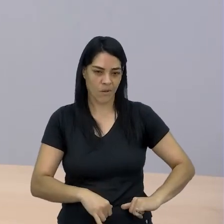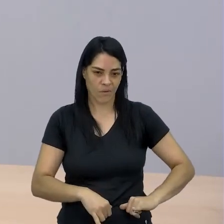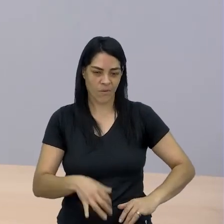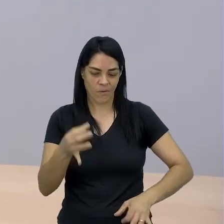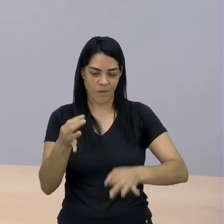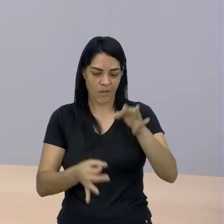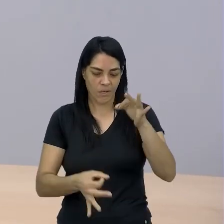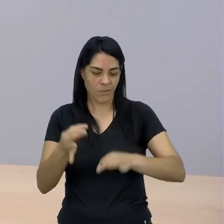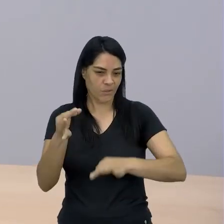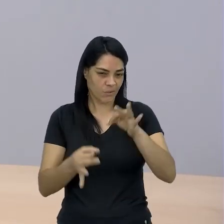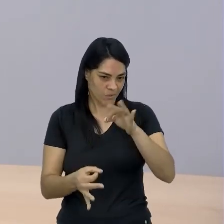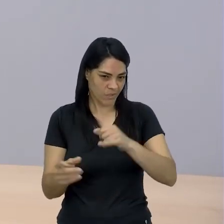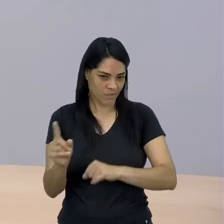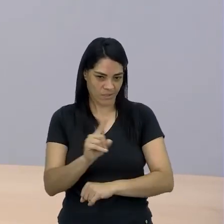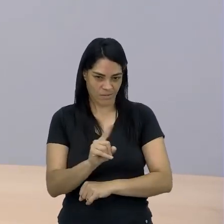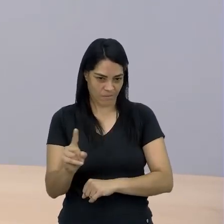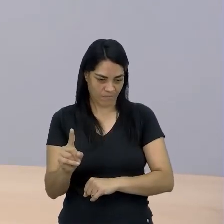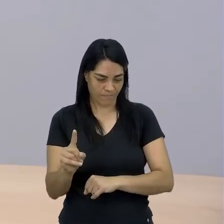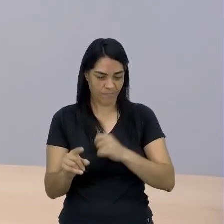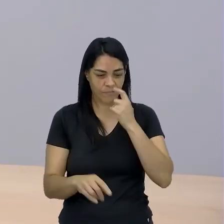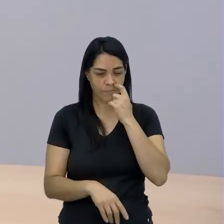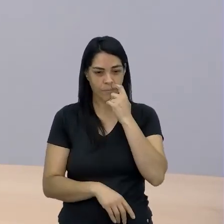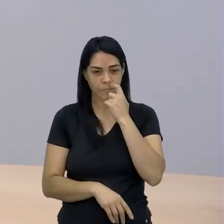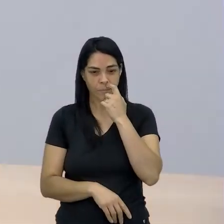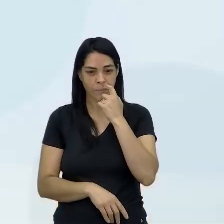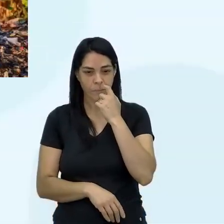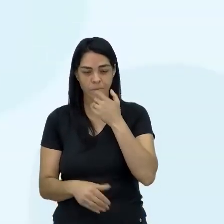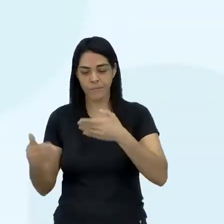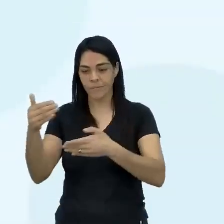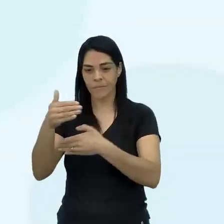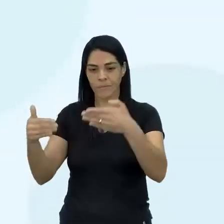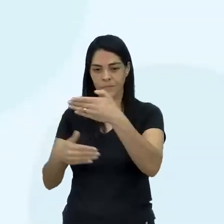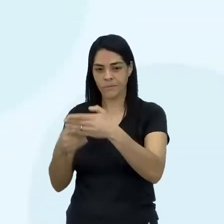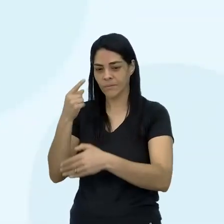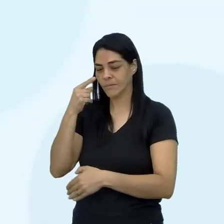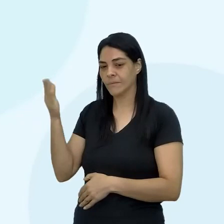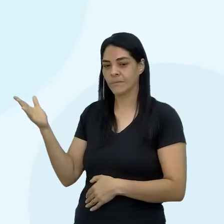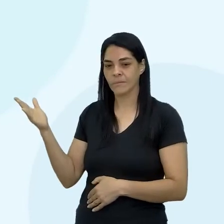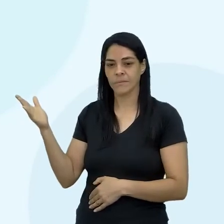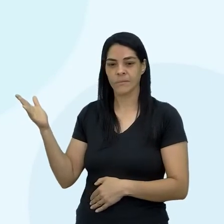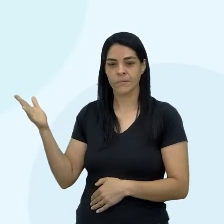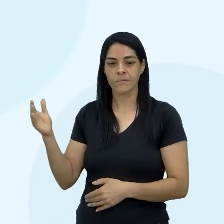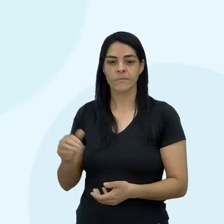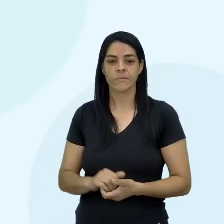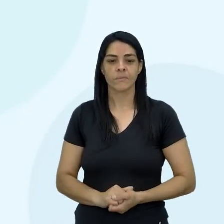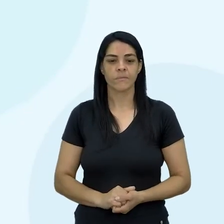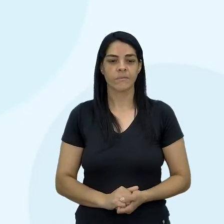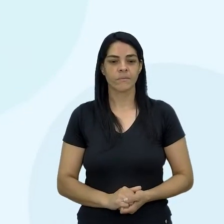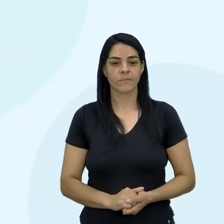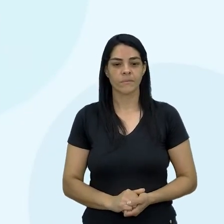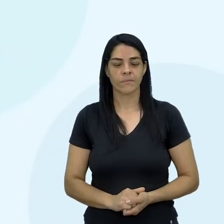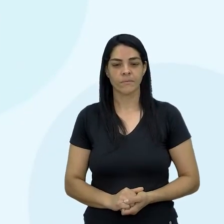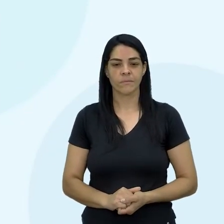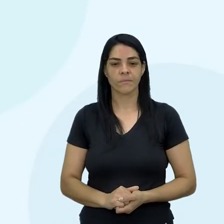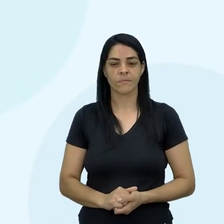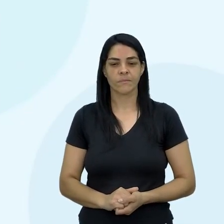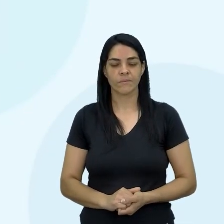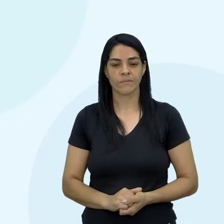injustiça. Vamos continuar vendo o LED aqui? Olha lá.